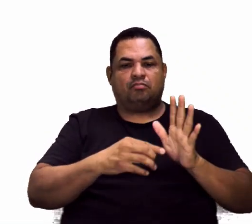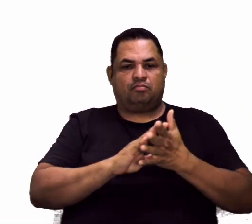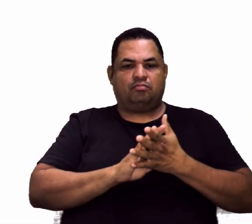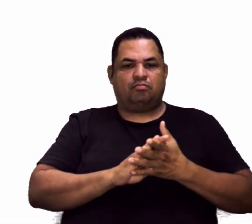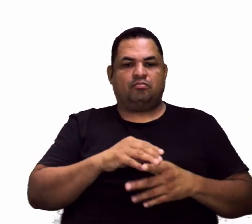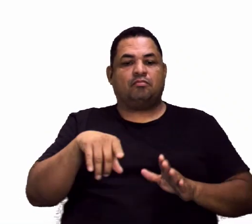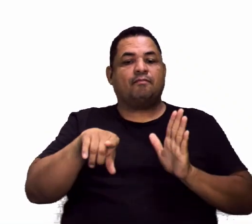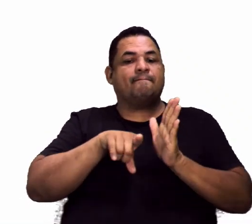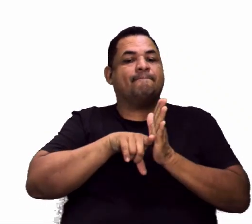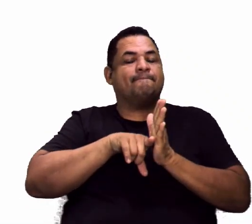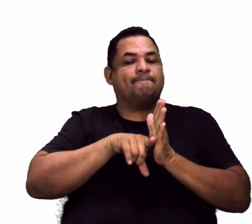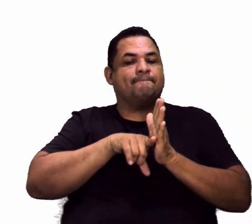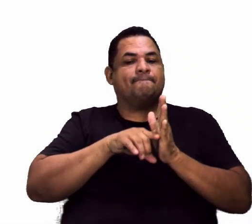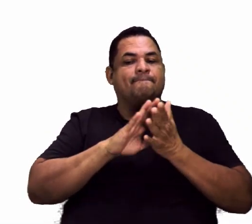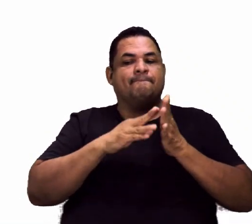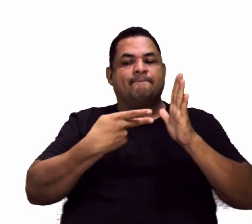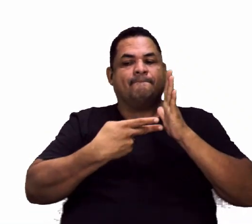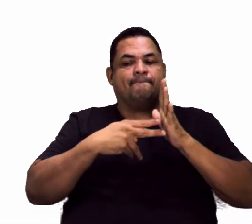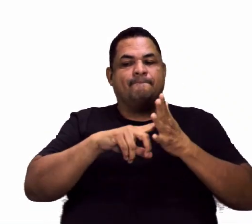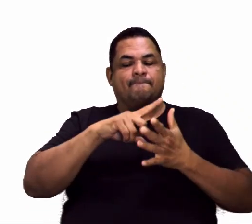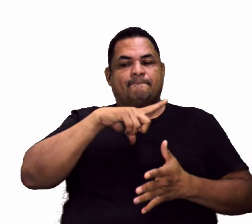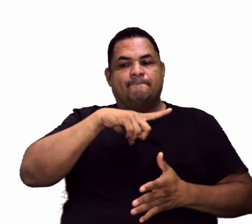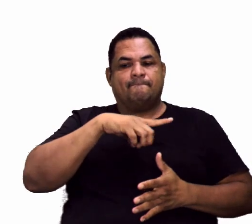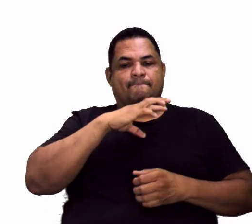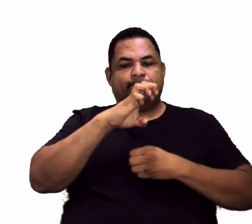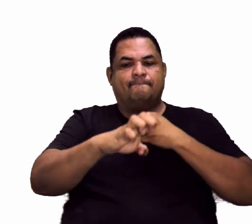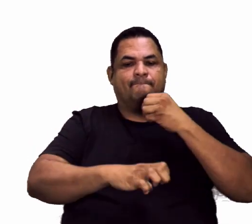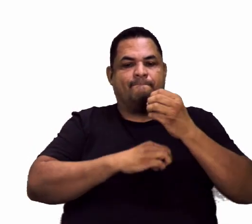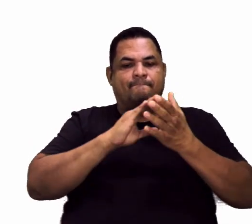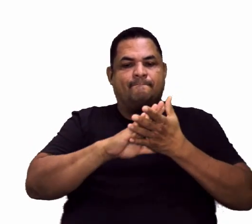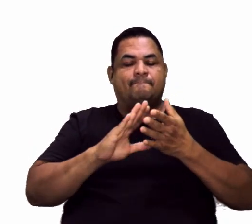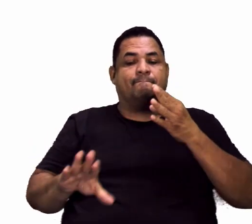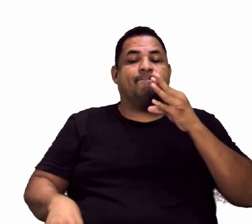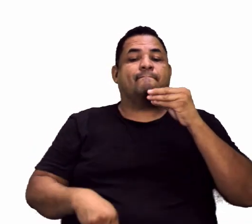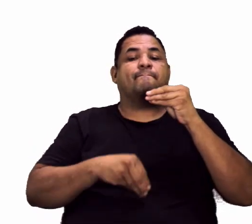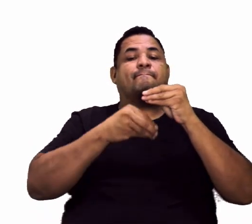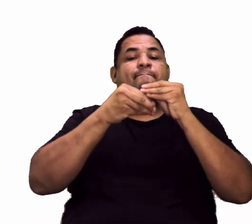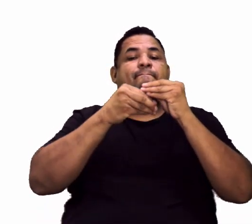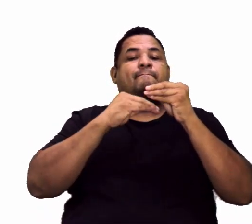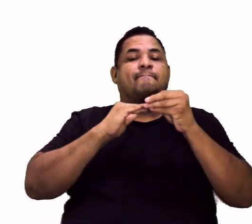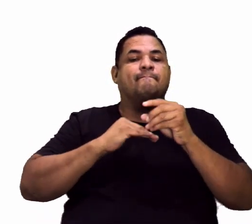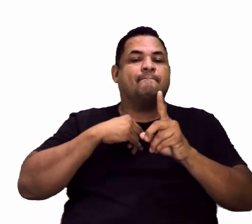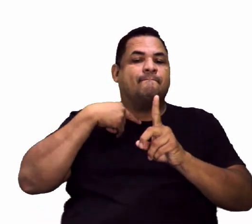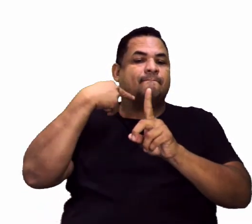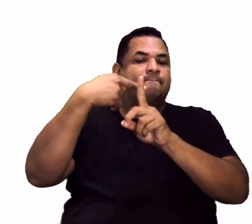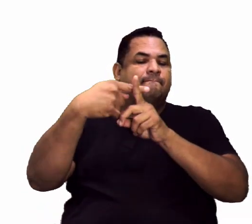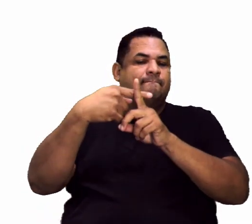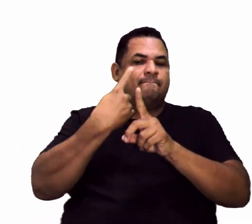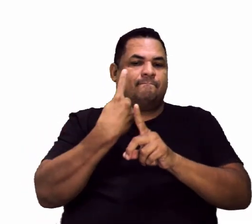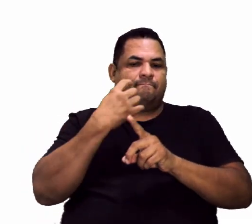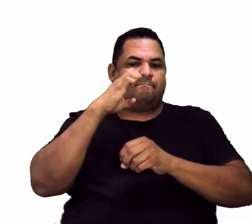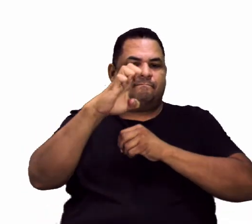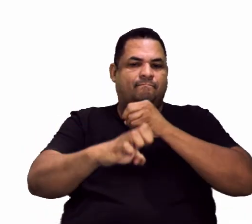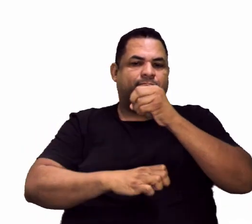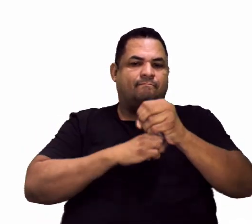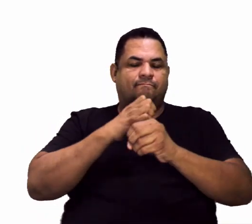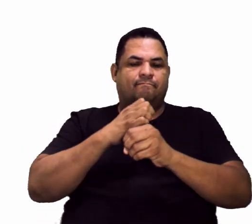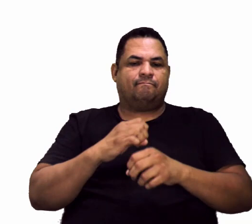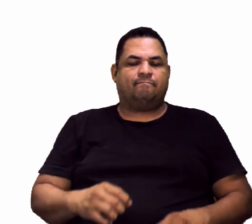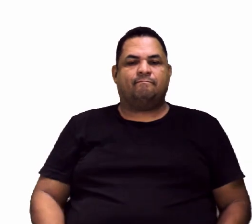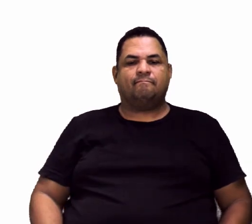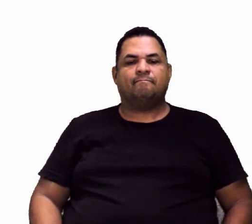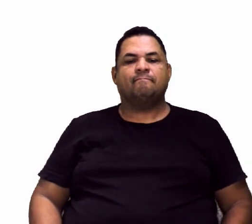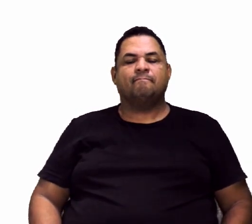negativa. Significa dizer que tem um elétron a mais para considerar. E aí,